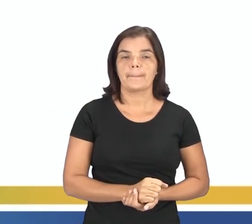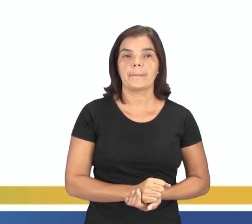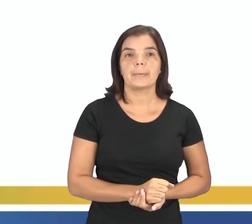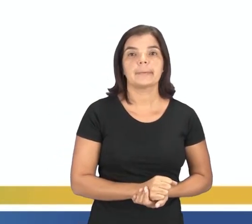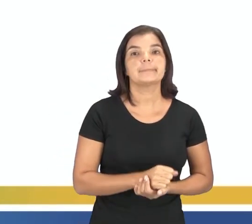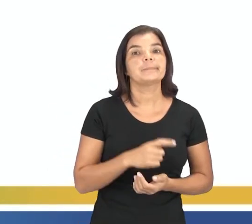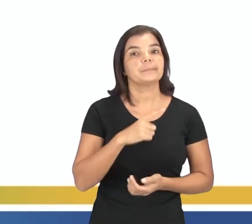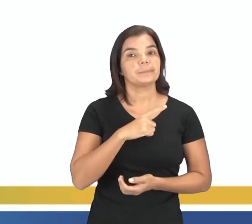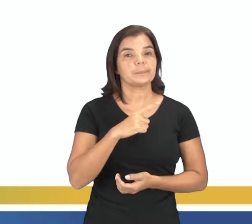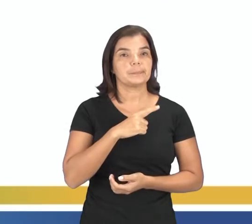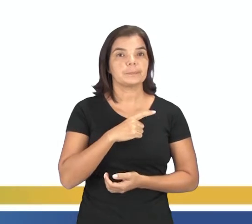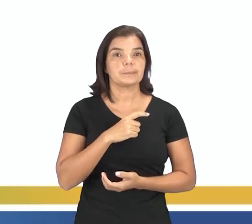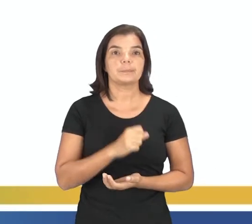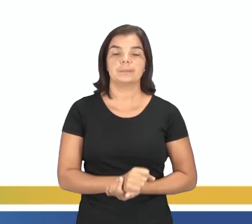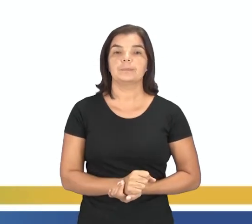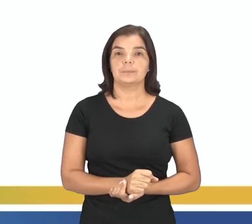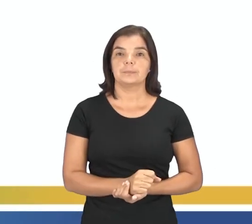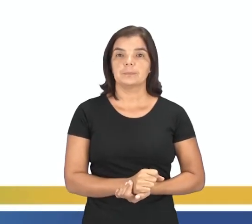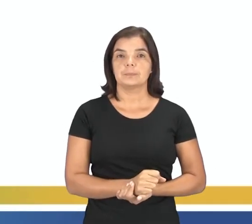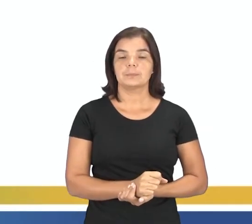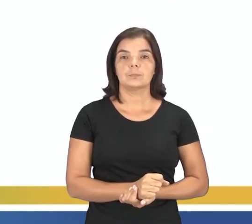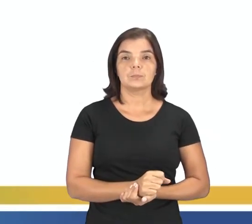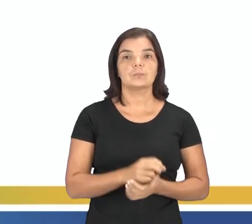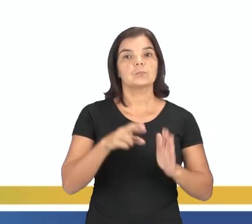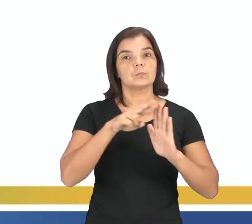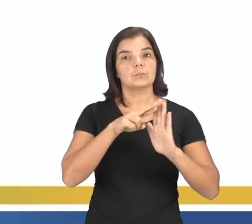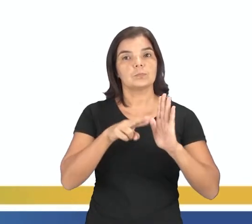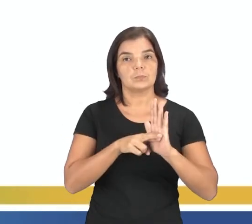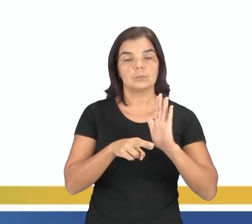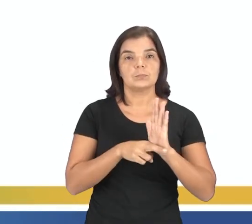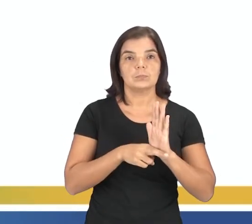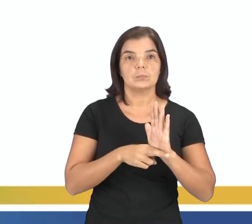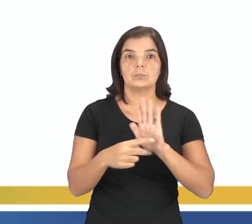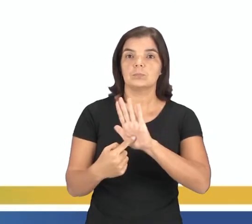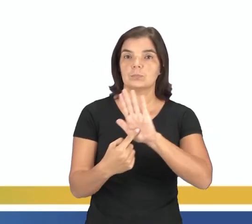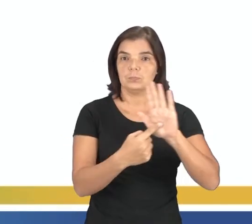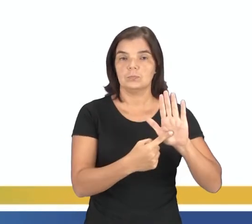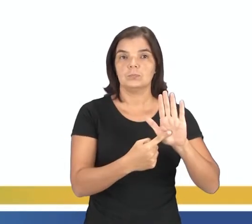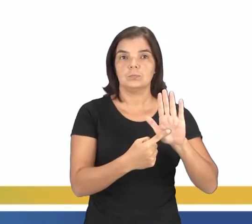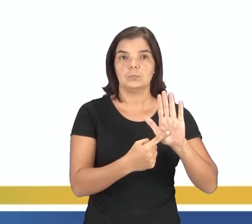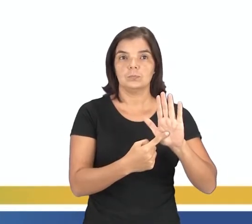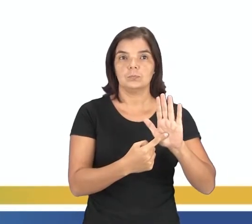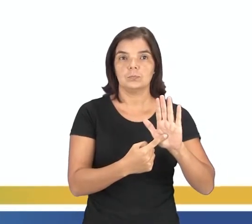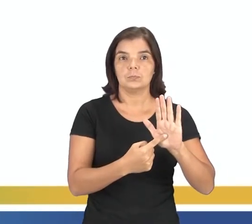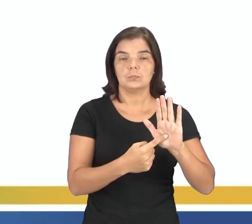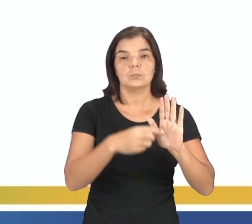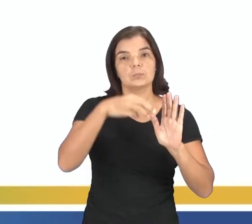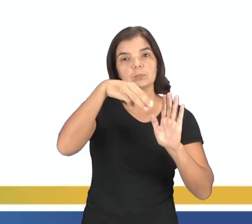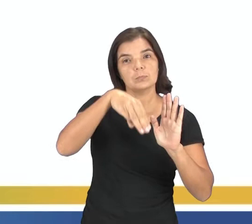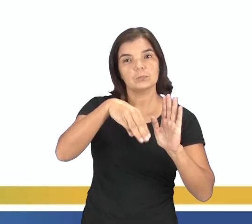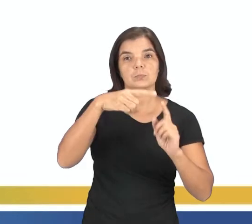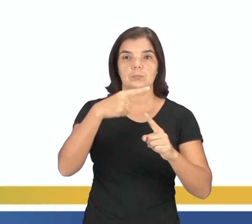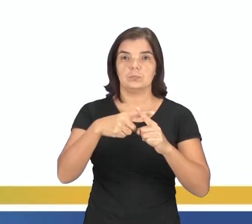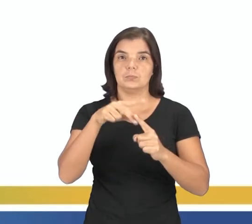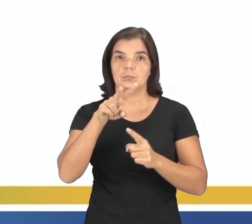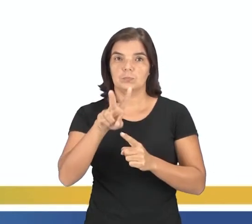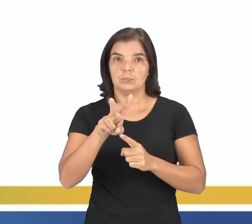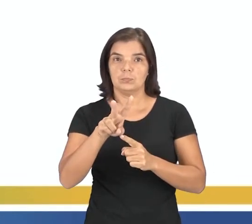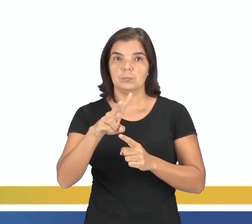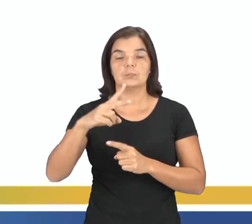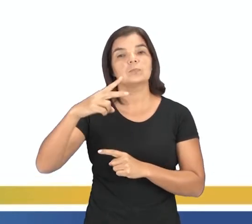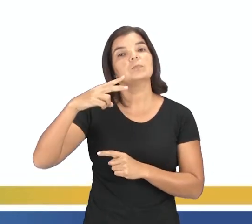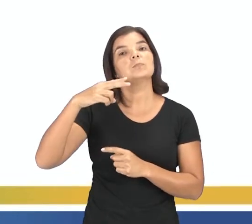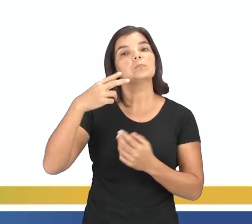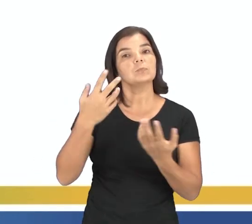a gente vai ter o seguinte, aplicando aqui na fórmula que eu estou destacando, a massa vezes a